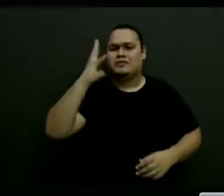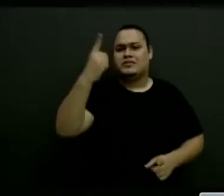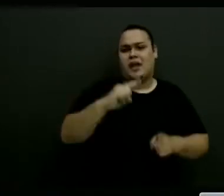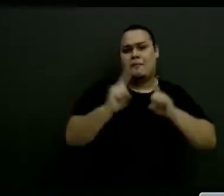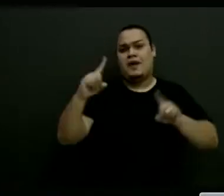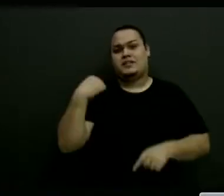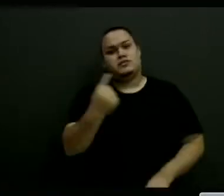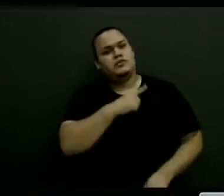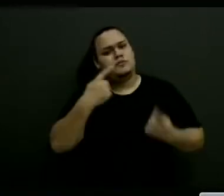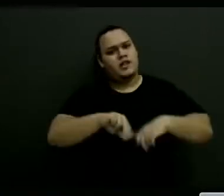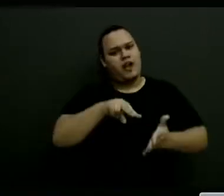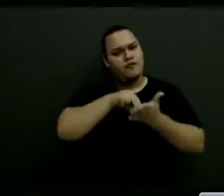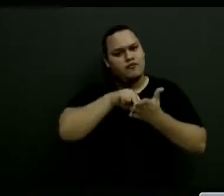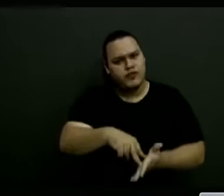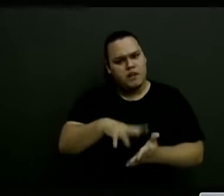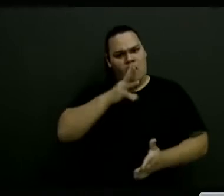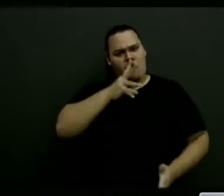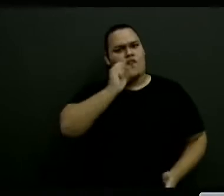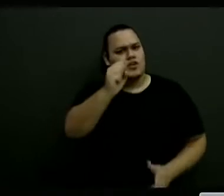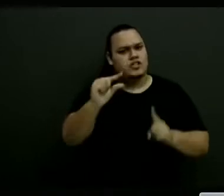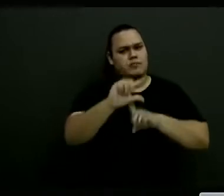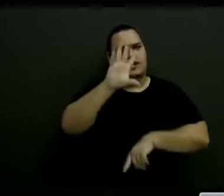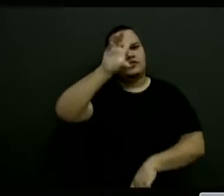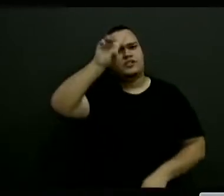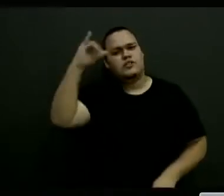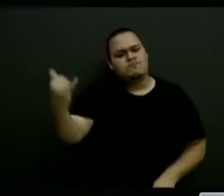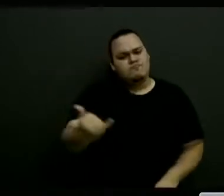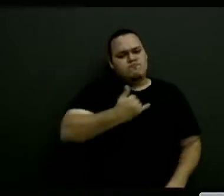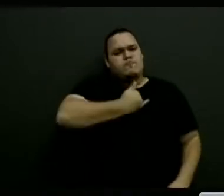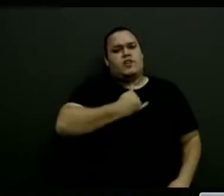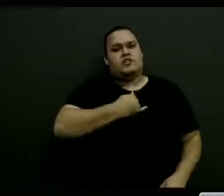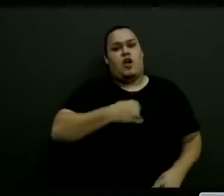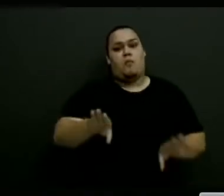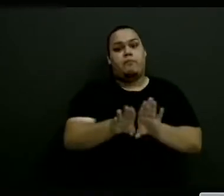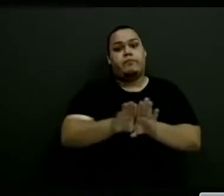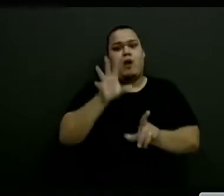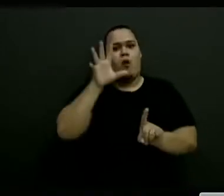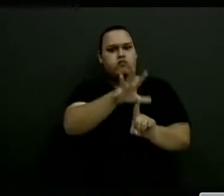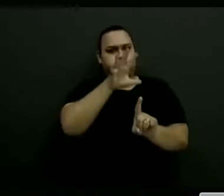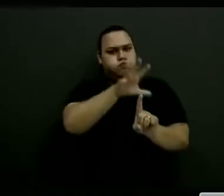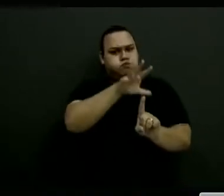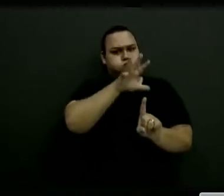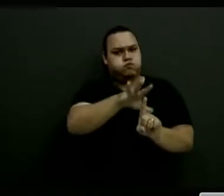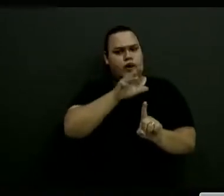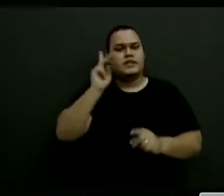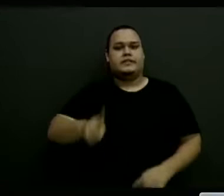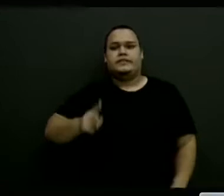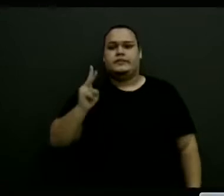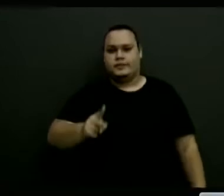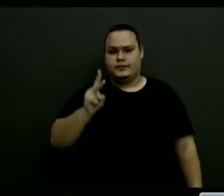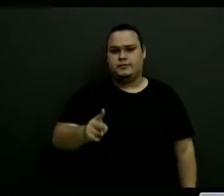Dunamis significa também poder de influência. Essa influência que se requer no